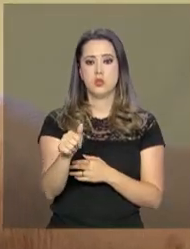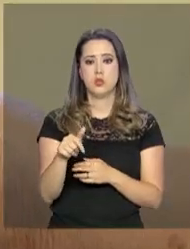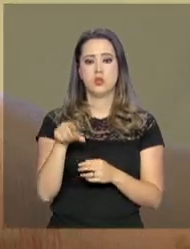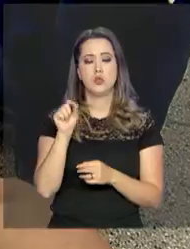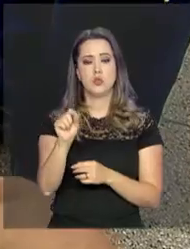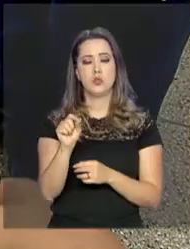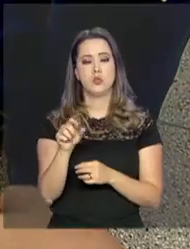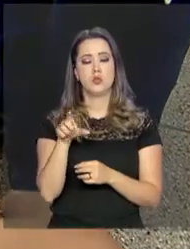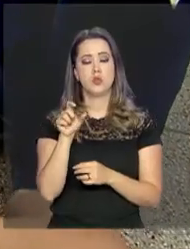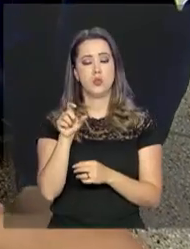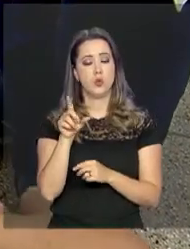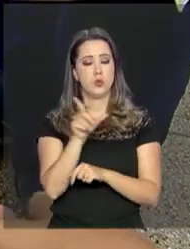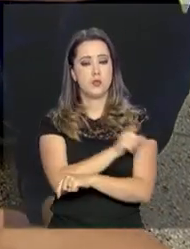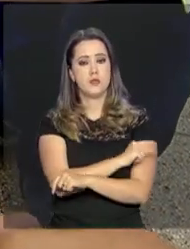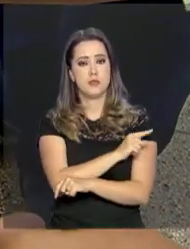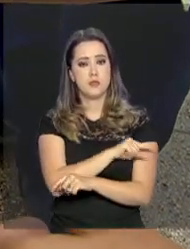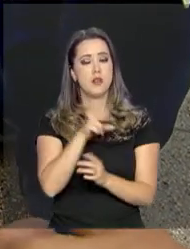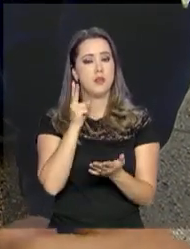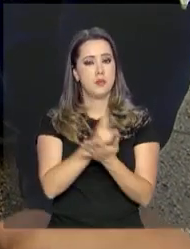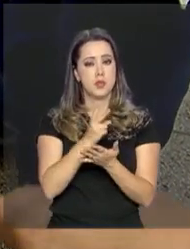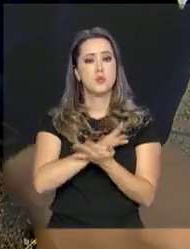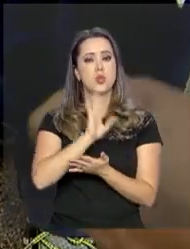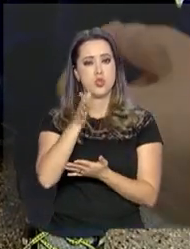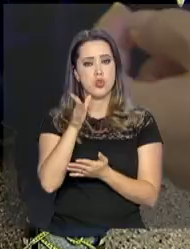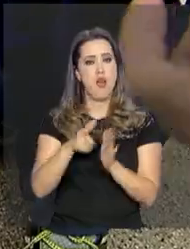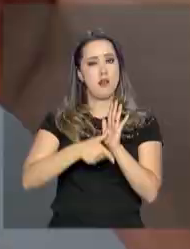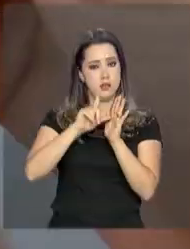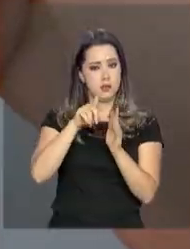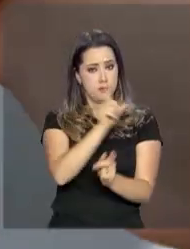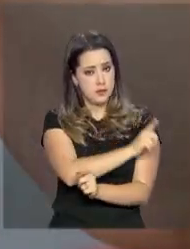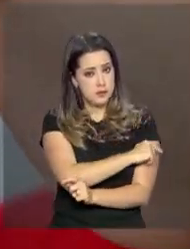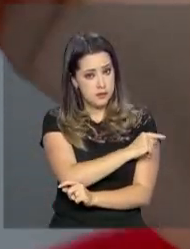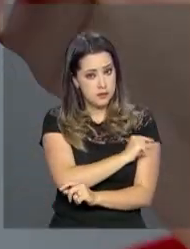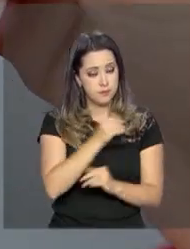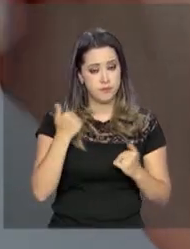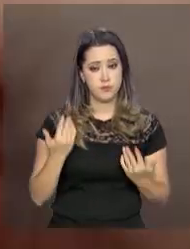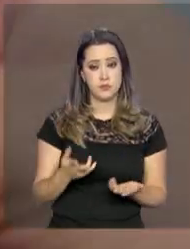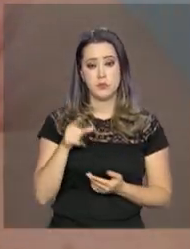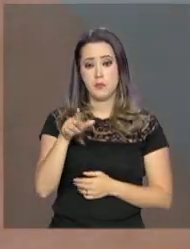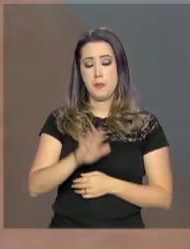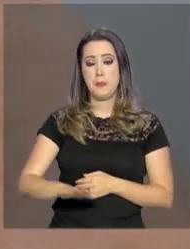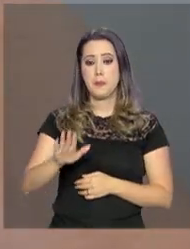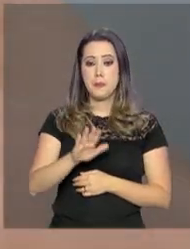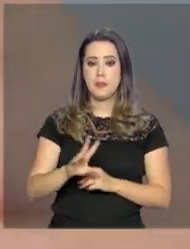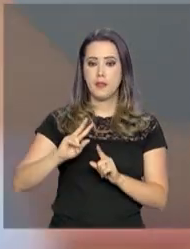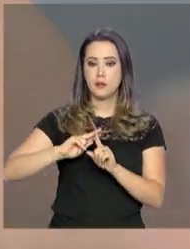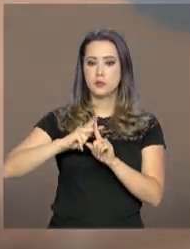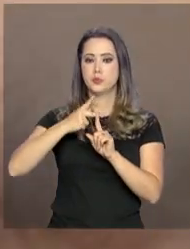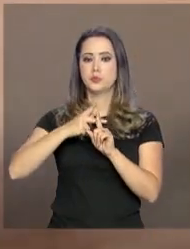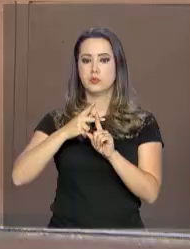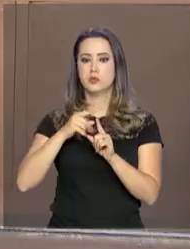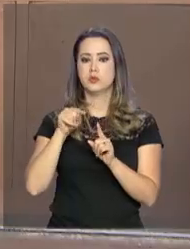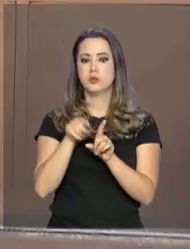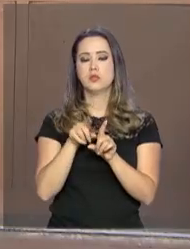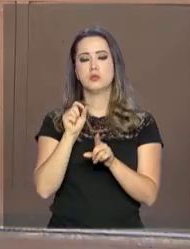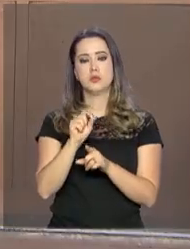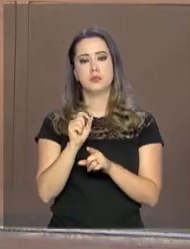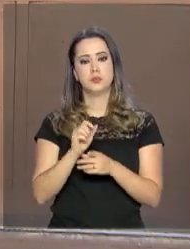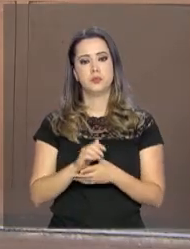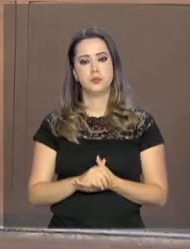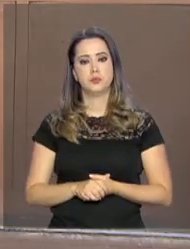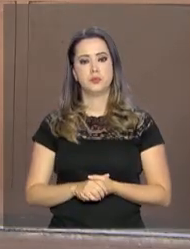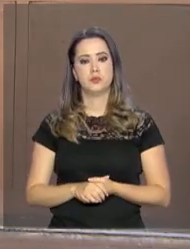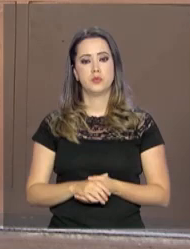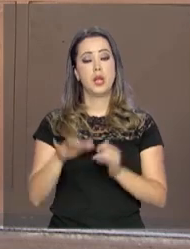imunizados mesmo as que já estão com esquema vacinal completo neste caso a criança vai receber um outro reforço à campanha de vacinação